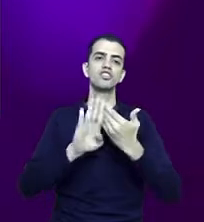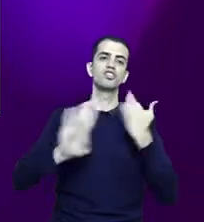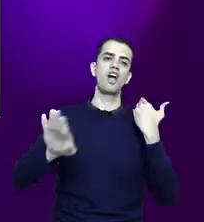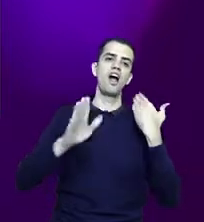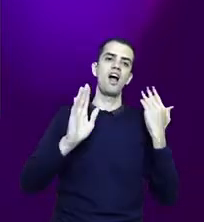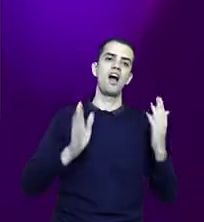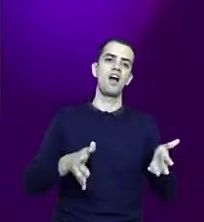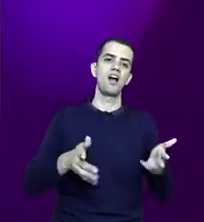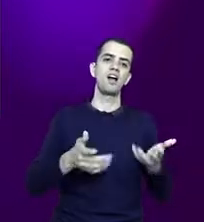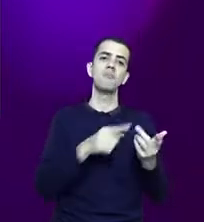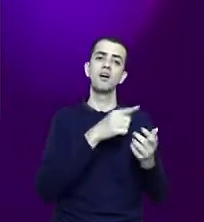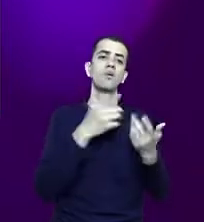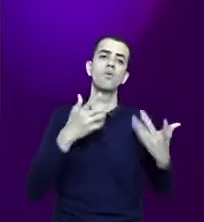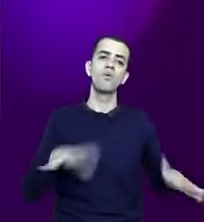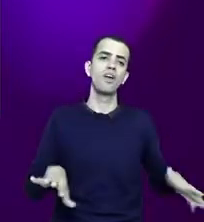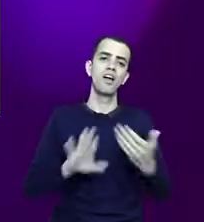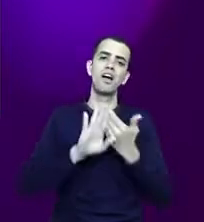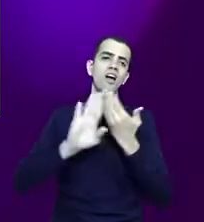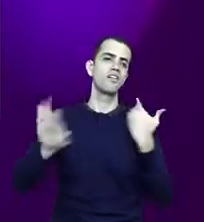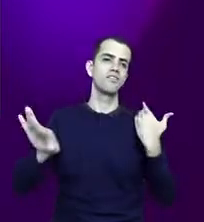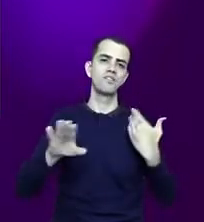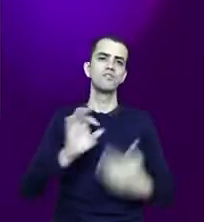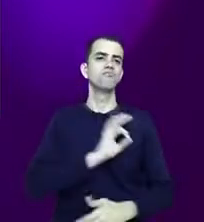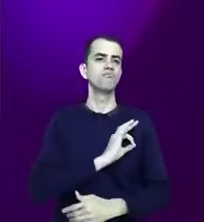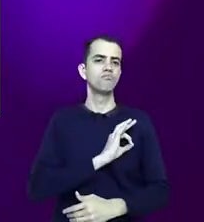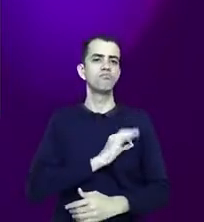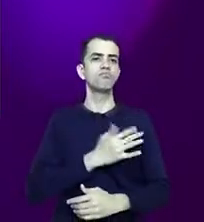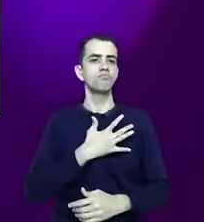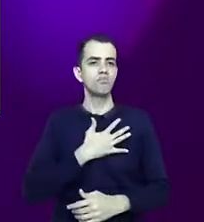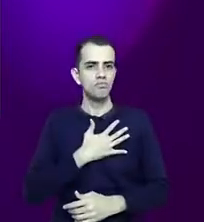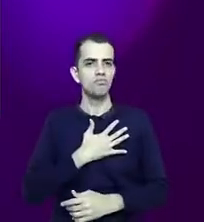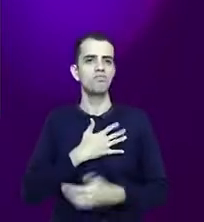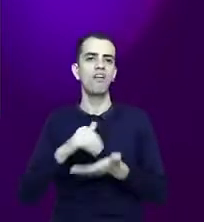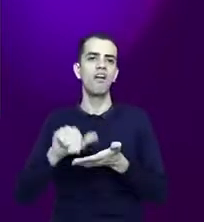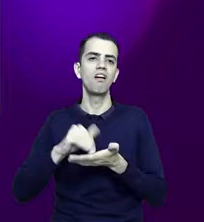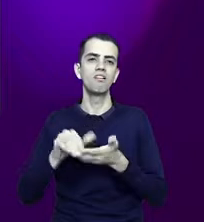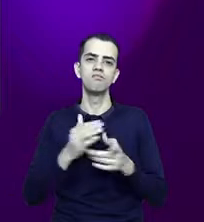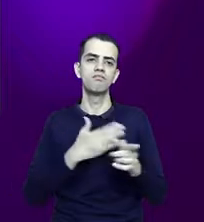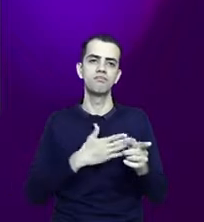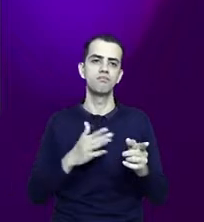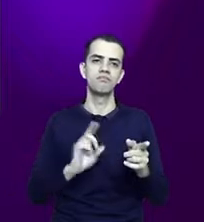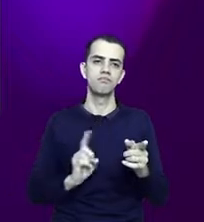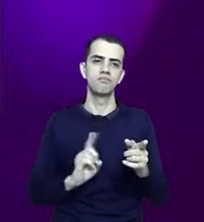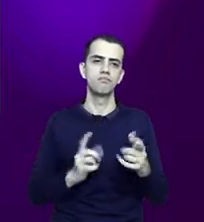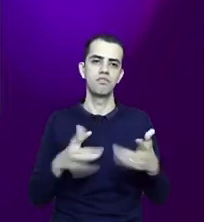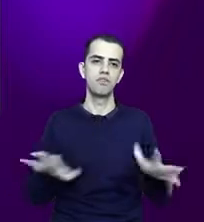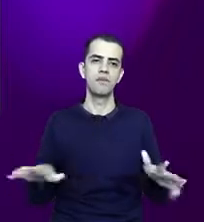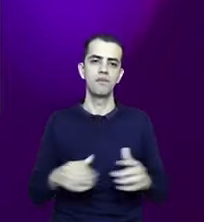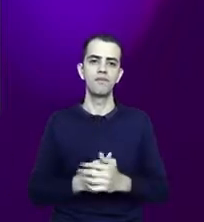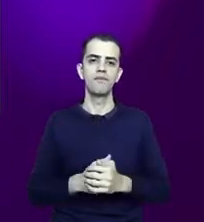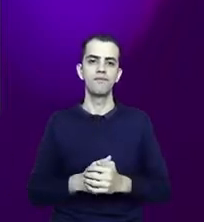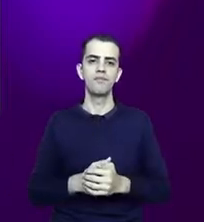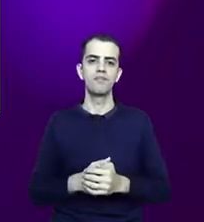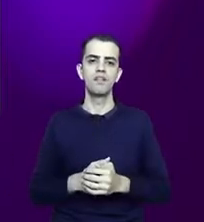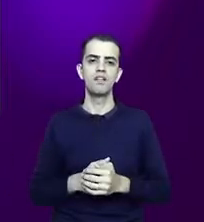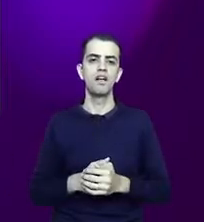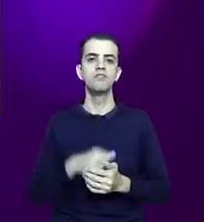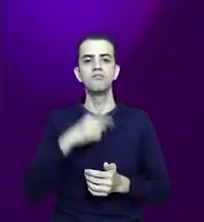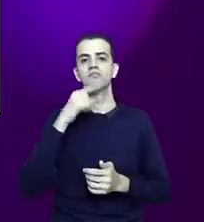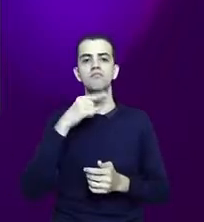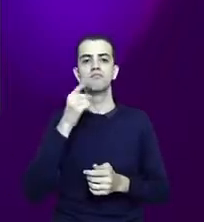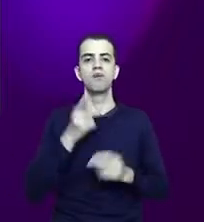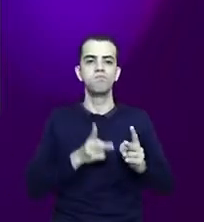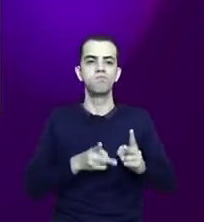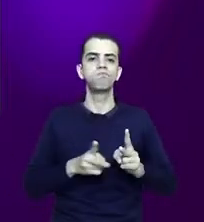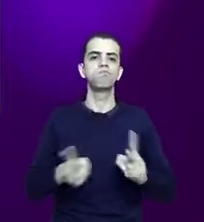se afastar, né, da atividade funcional aí que ele tinha. E na condição do punho dele, ele não poderia